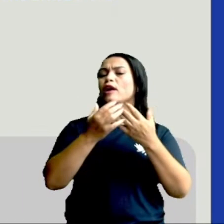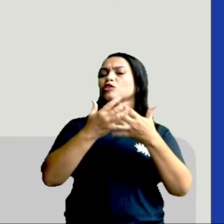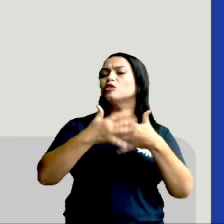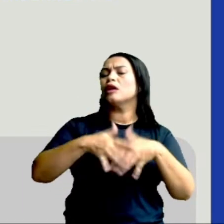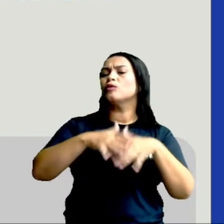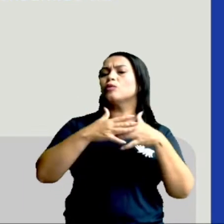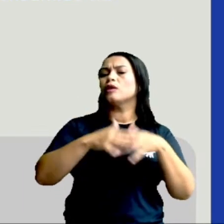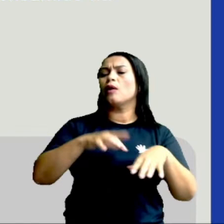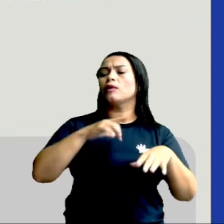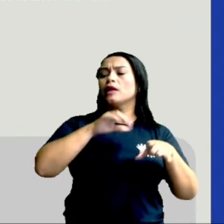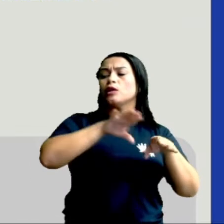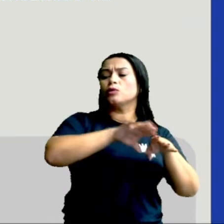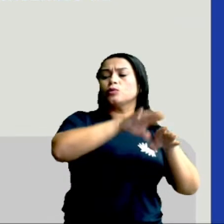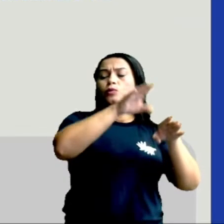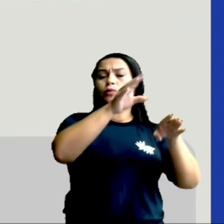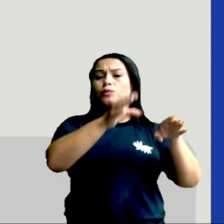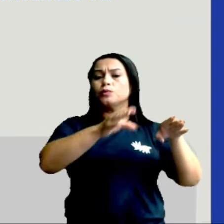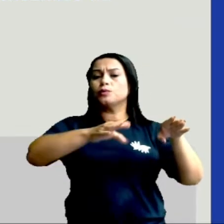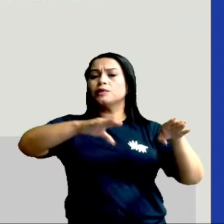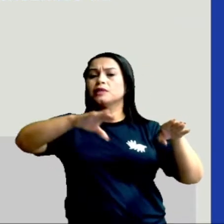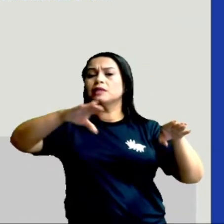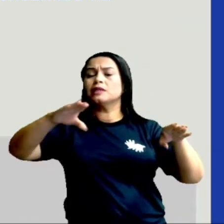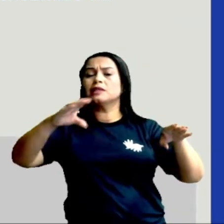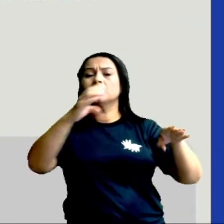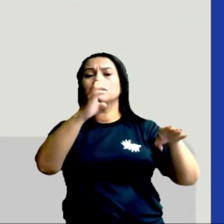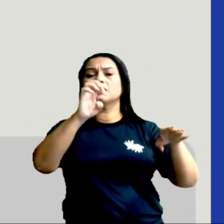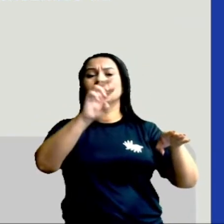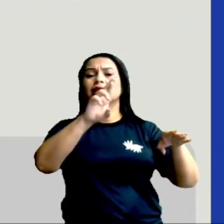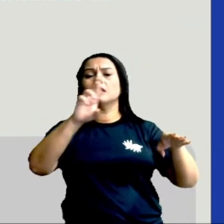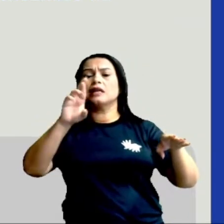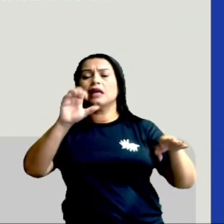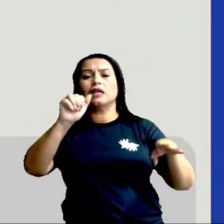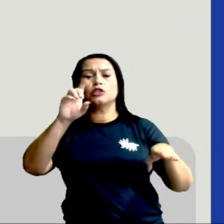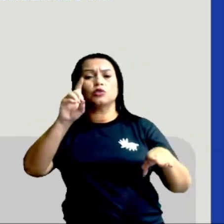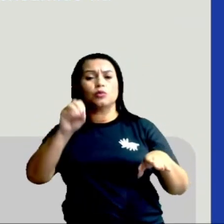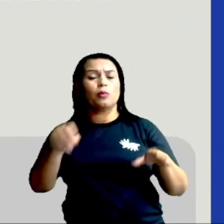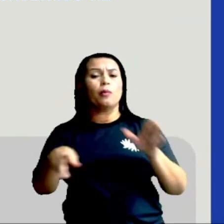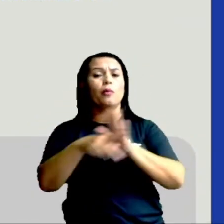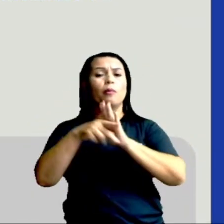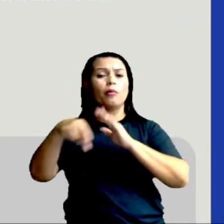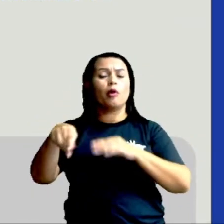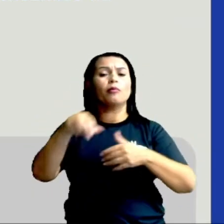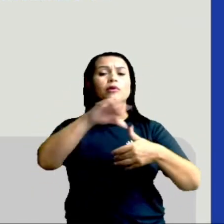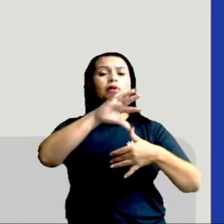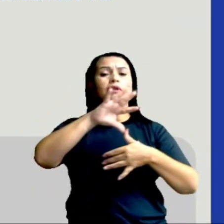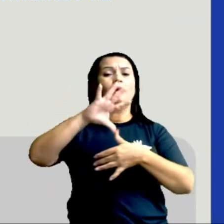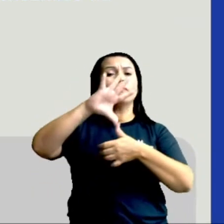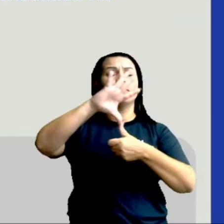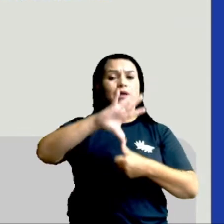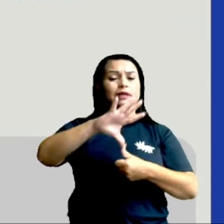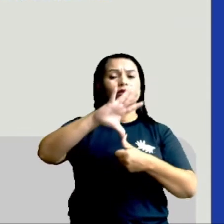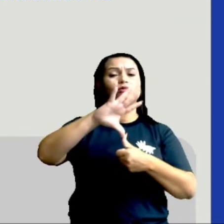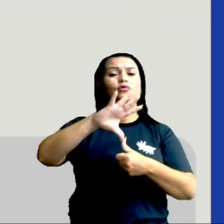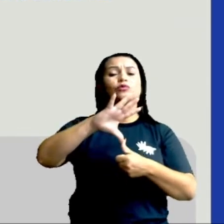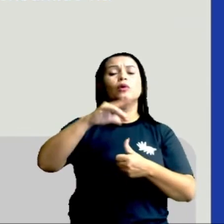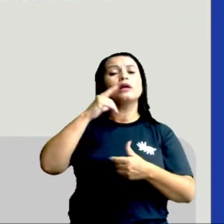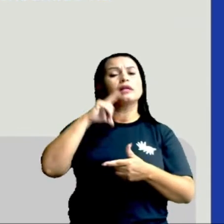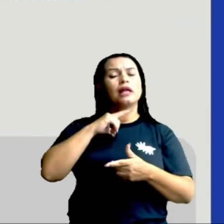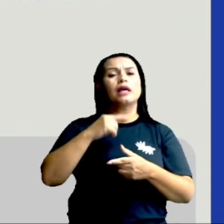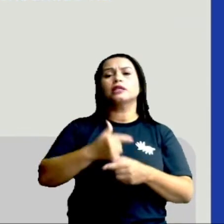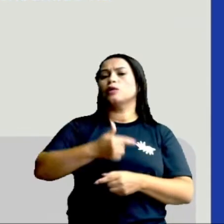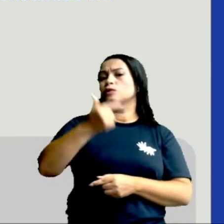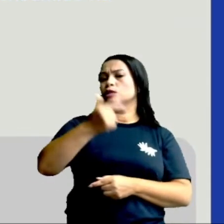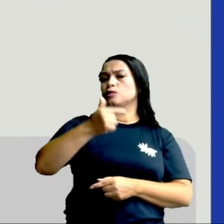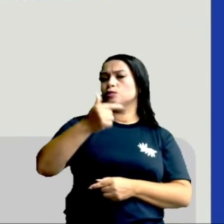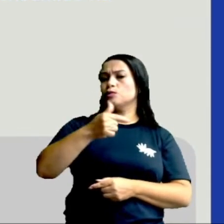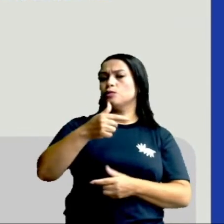tipo de savana da América do Sul. Esse bioma, principalmente, era o segundo maior do território